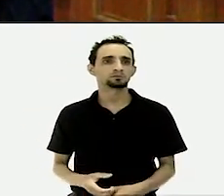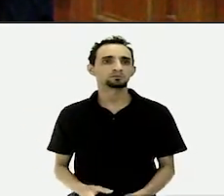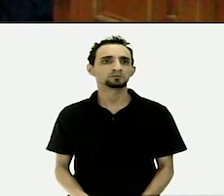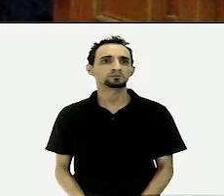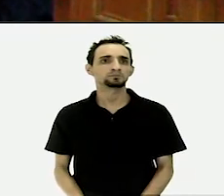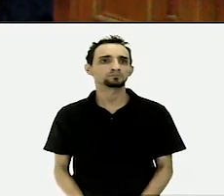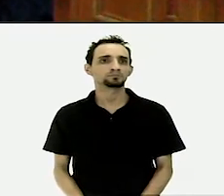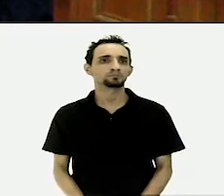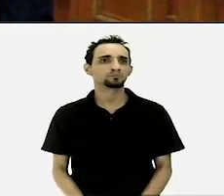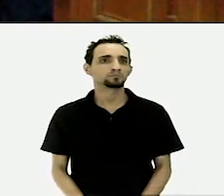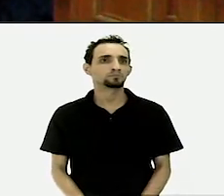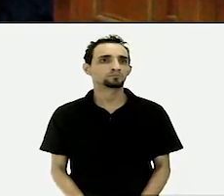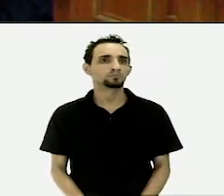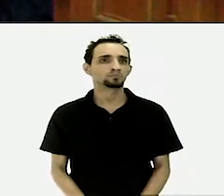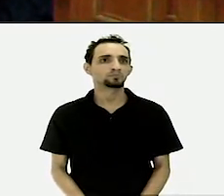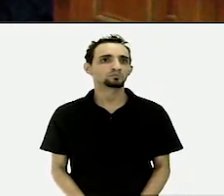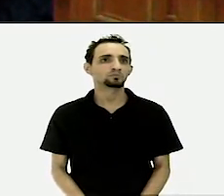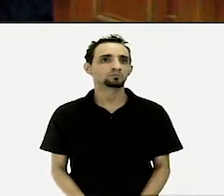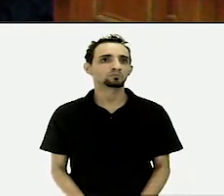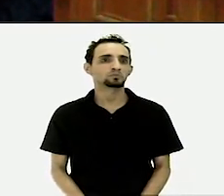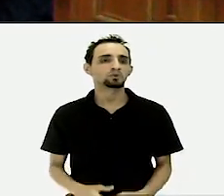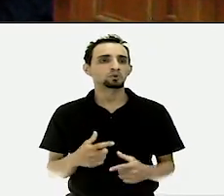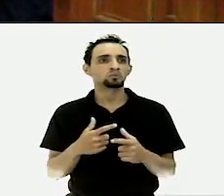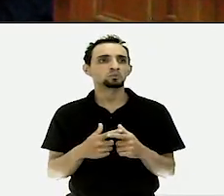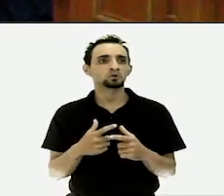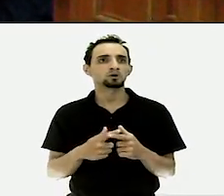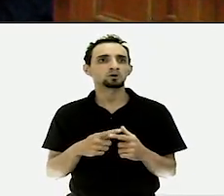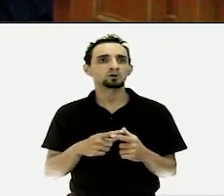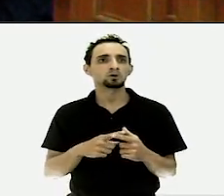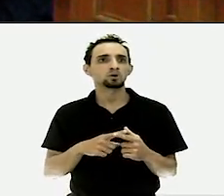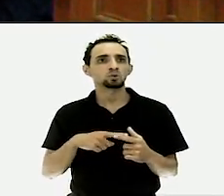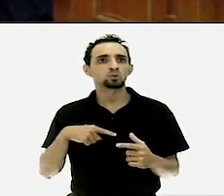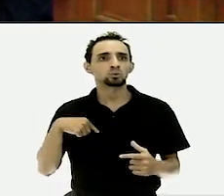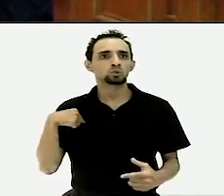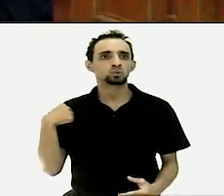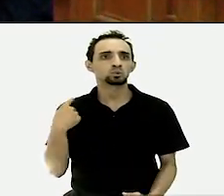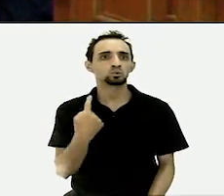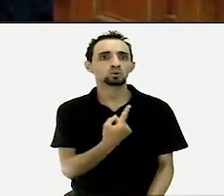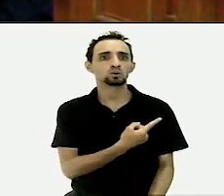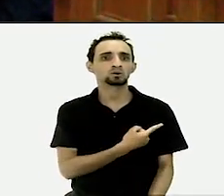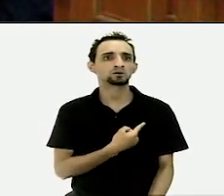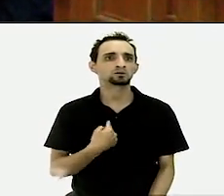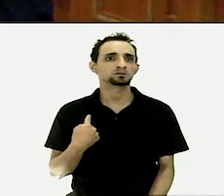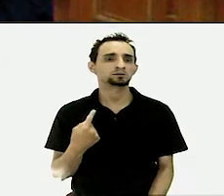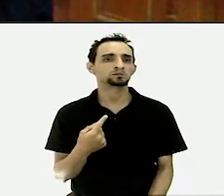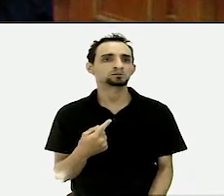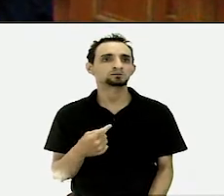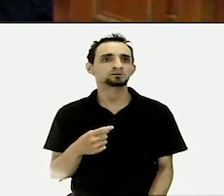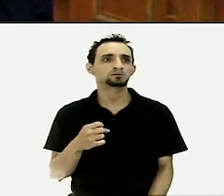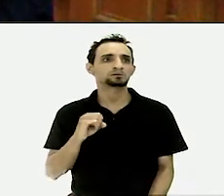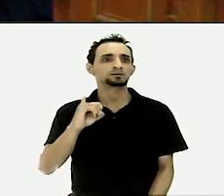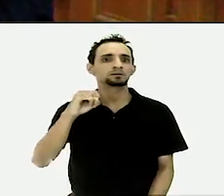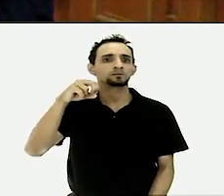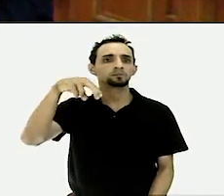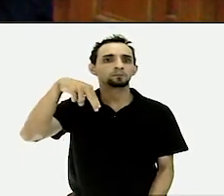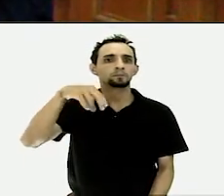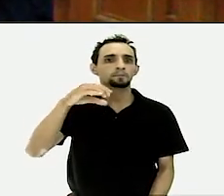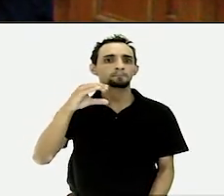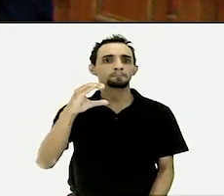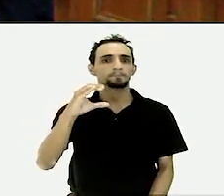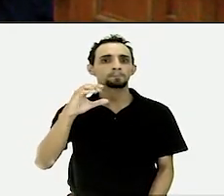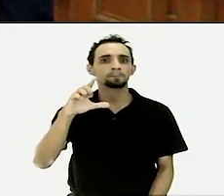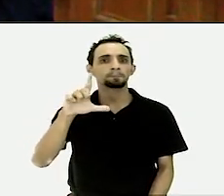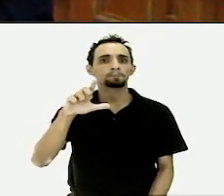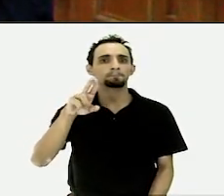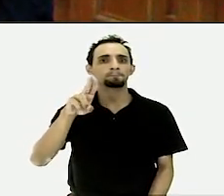unidade de emergência. Então, não só incluir a instrução de uma manobra para tirar